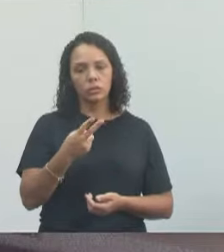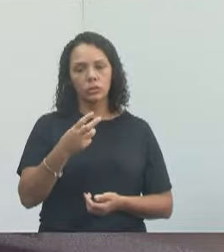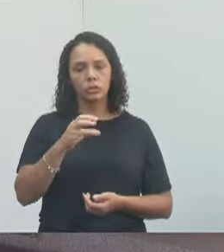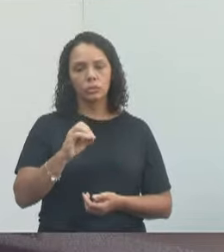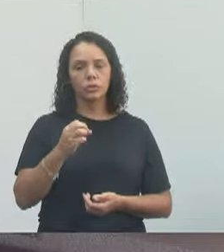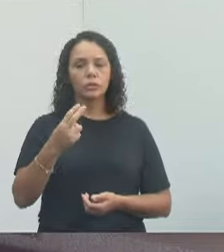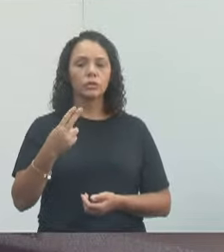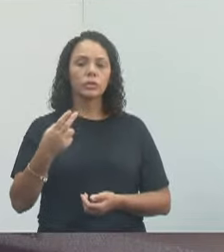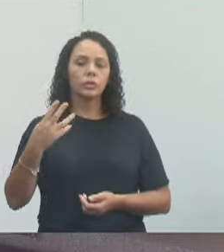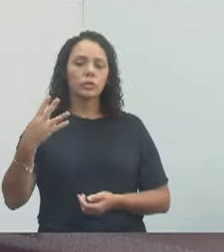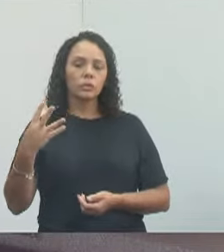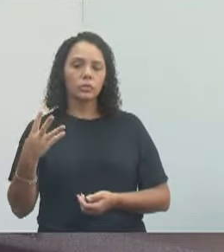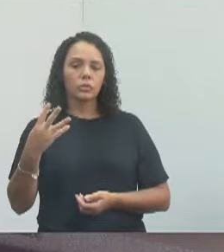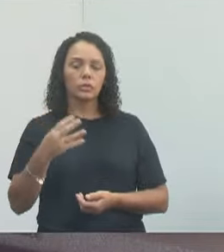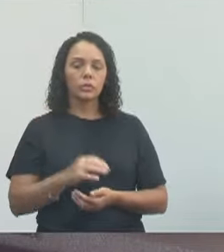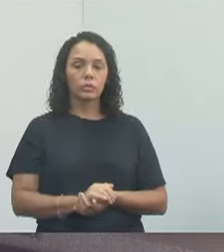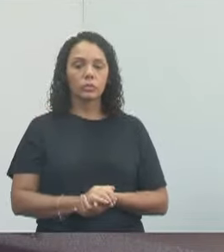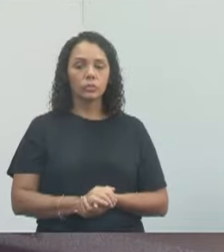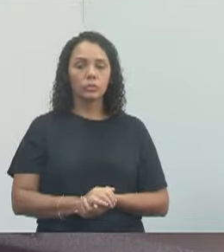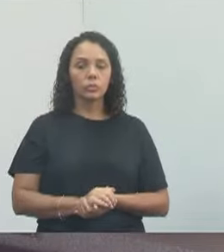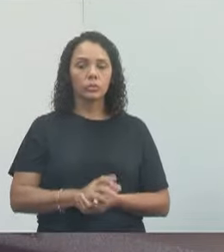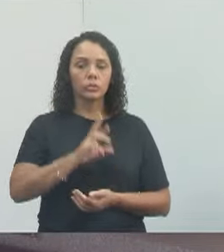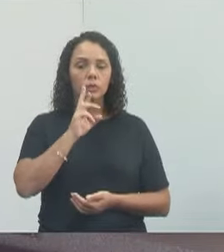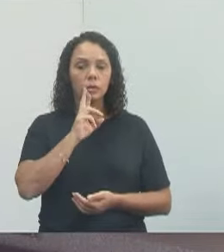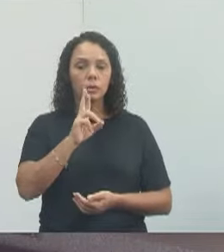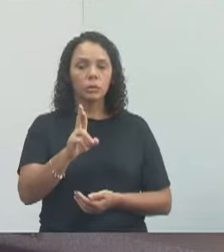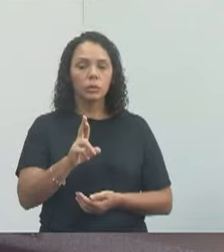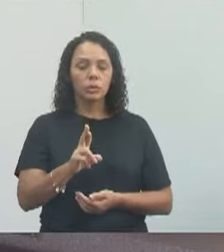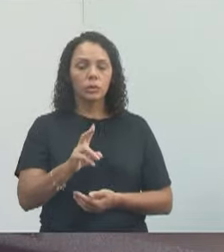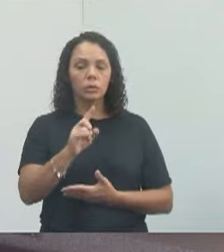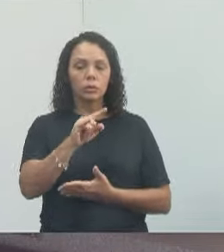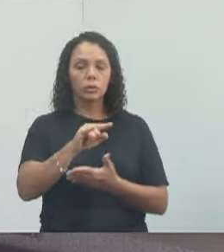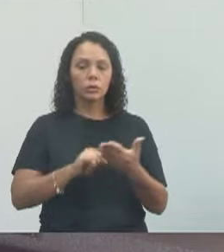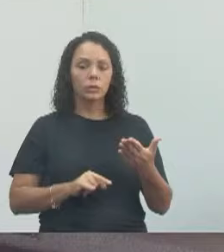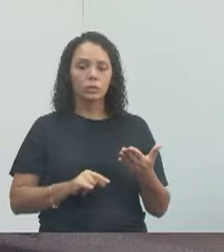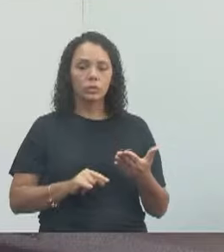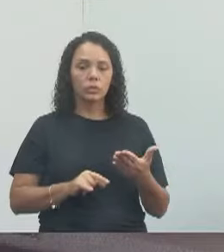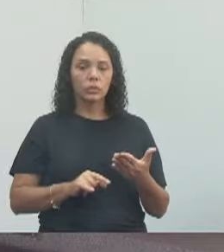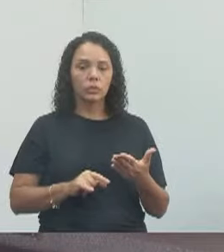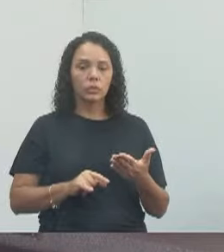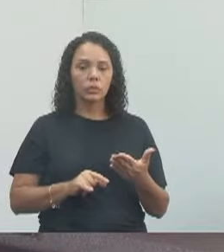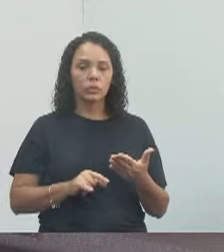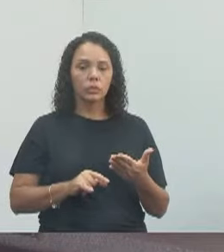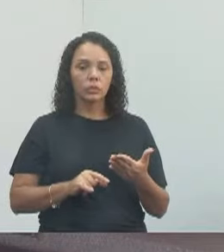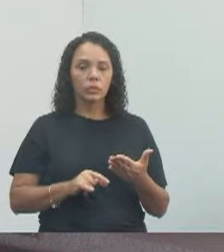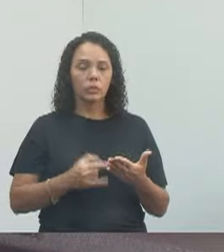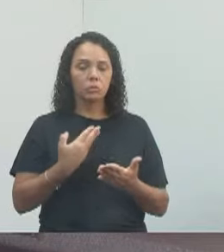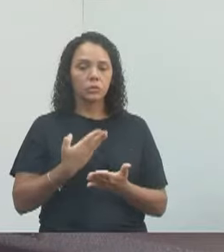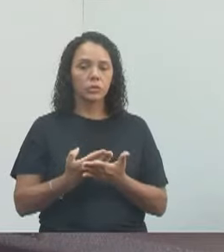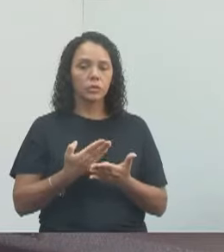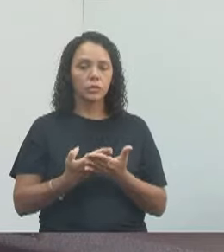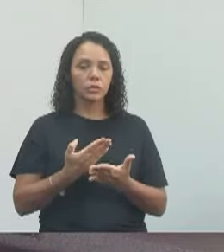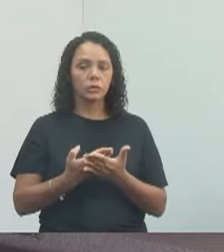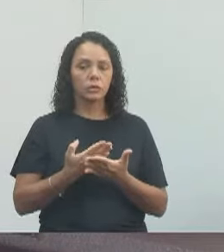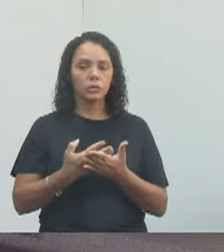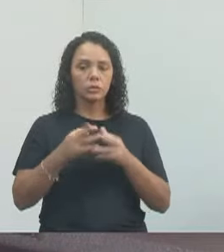2024 ouvidoria resposta protocolo em questão encontra-se em tramitação respeitosamente isir jusé